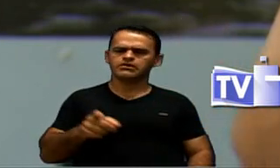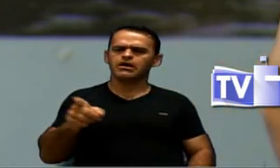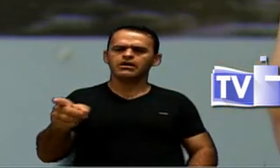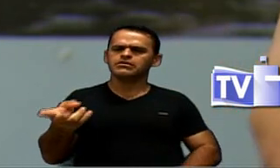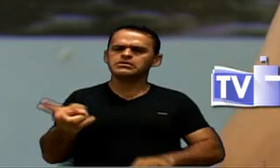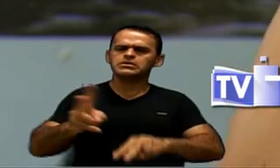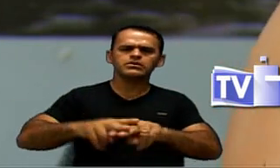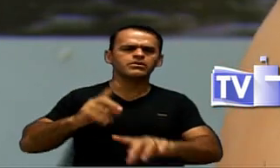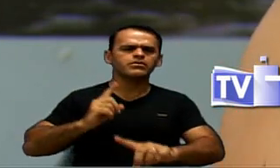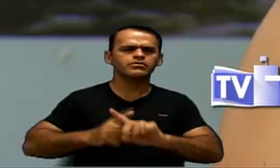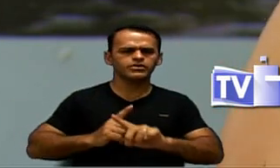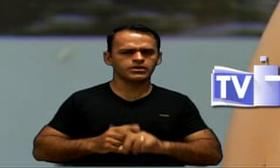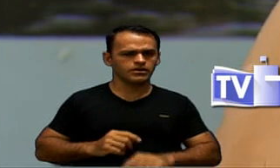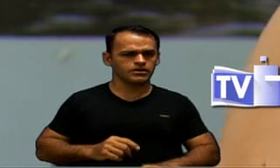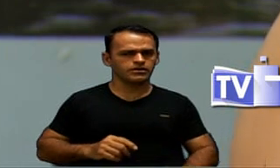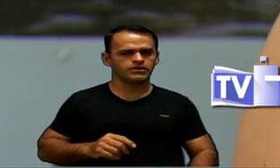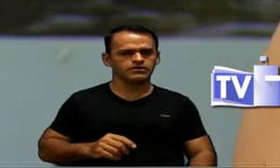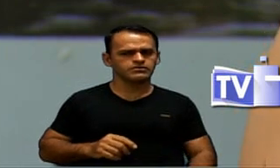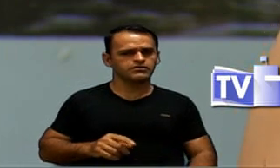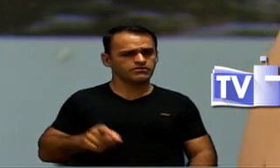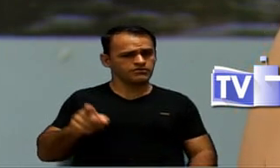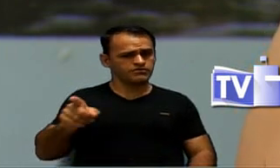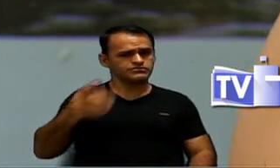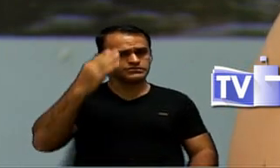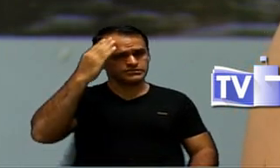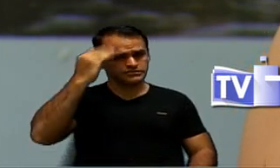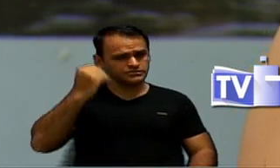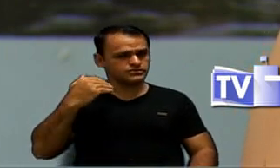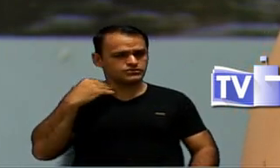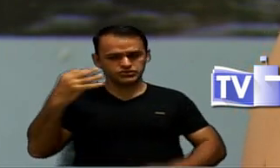porque ele descumpriu a protetiva.